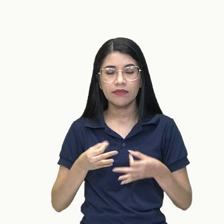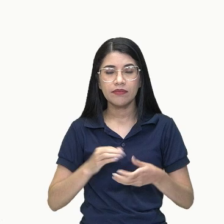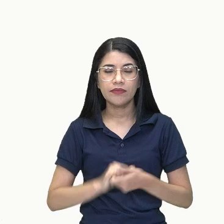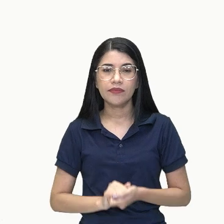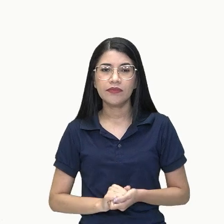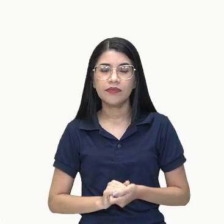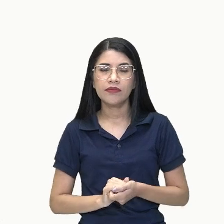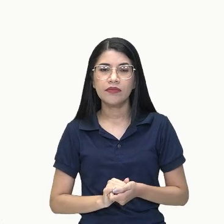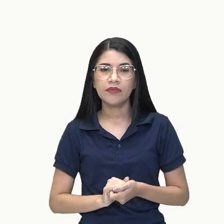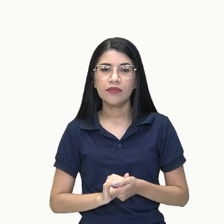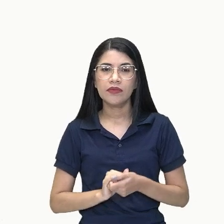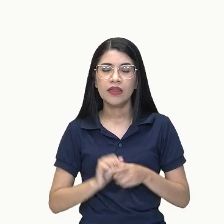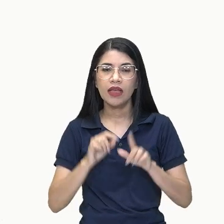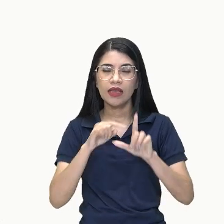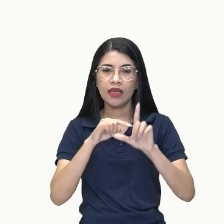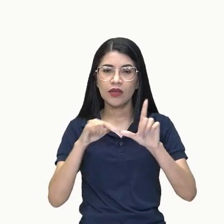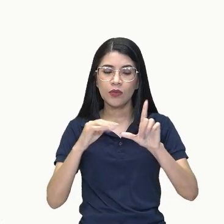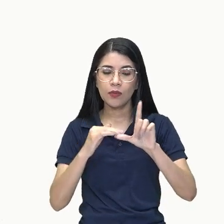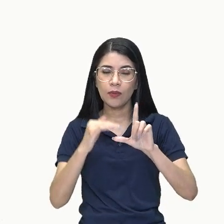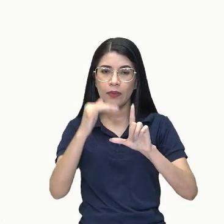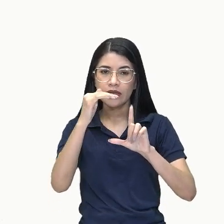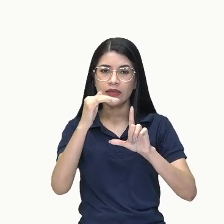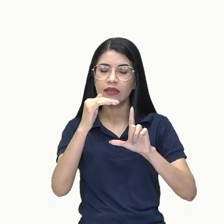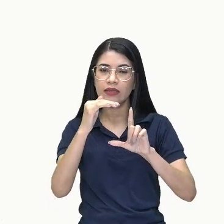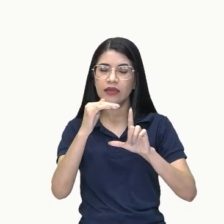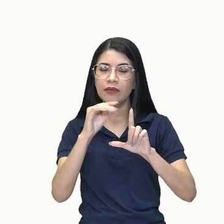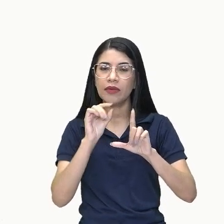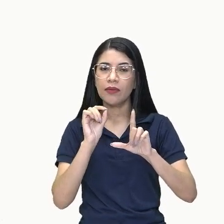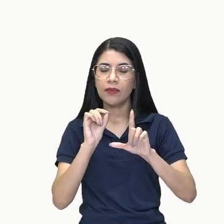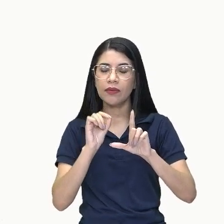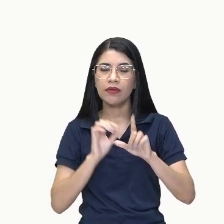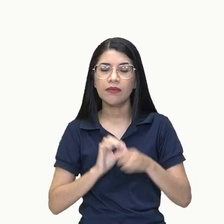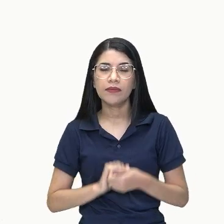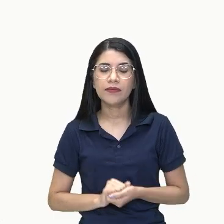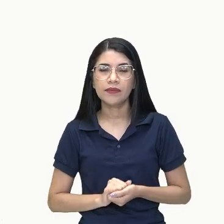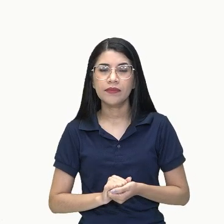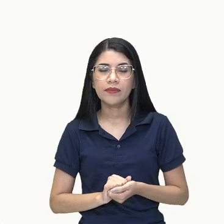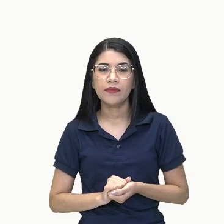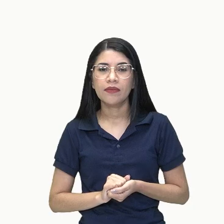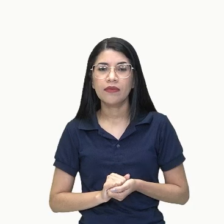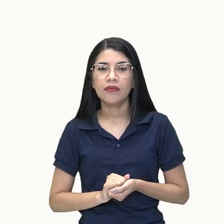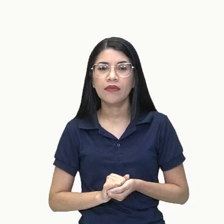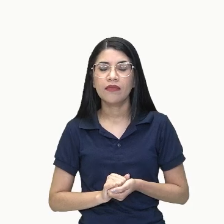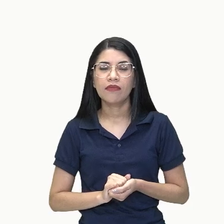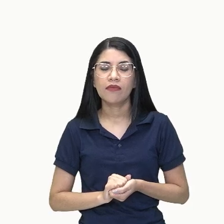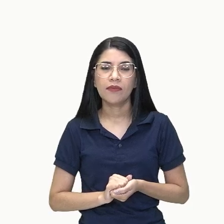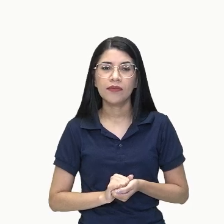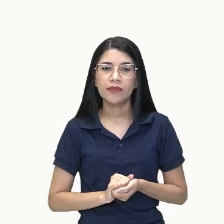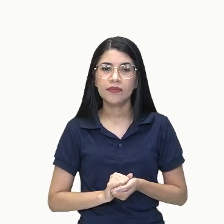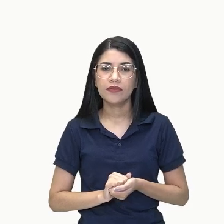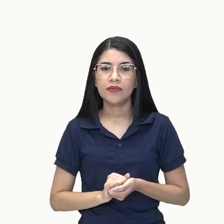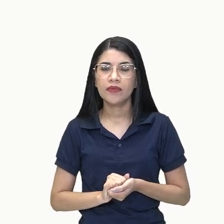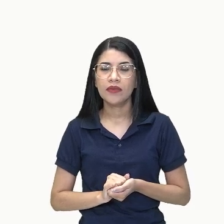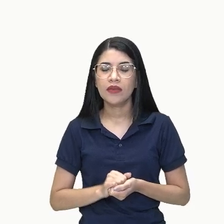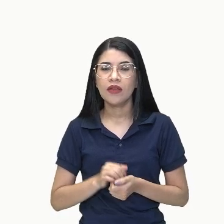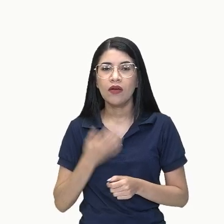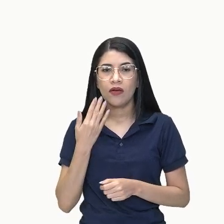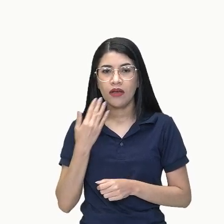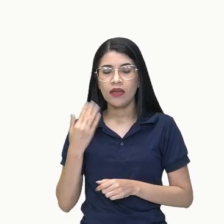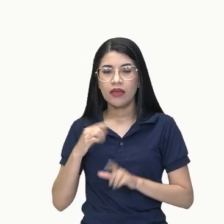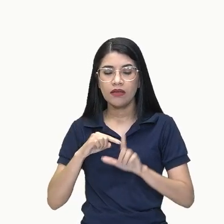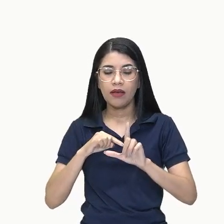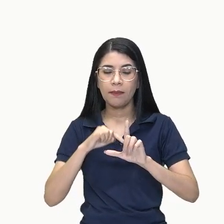parte de cima do nosso eixo das ordenadas, o que é que nós percebemos? Que para a parte de cima aqui, nós temos